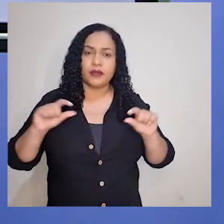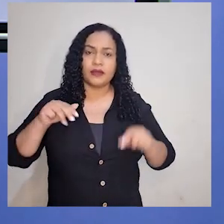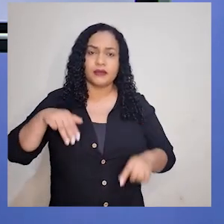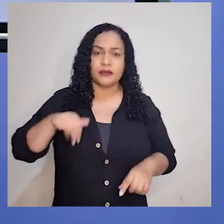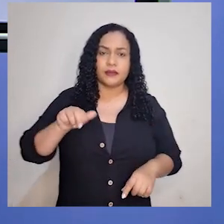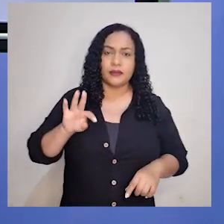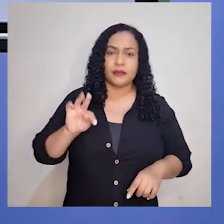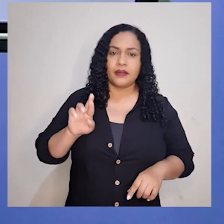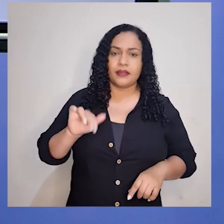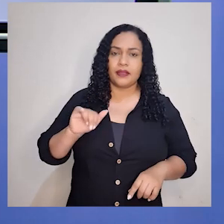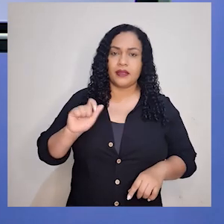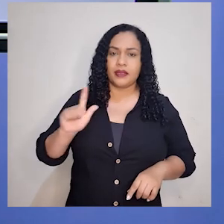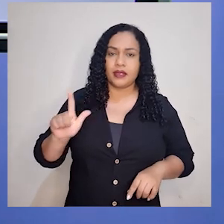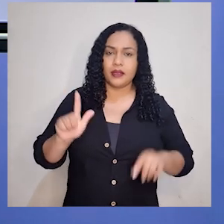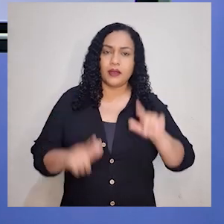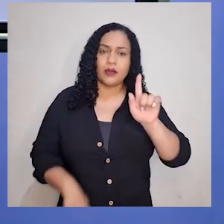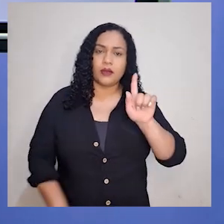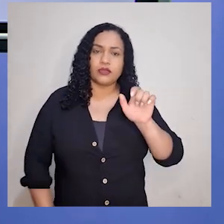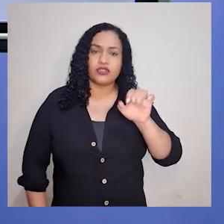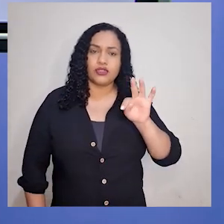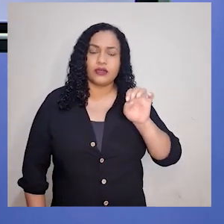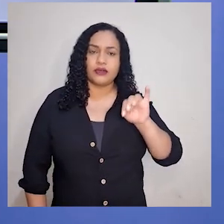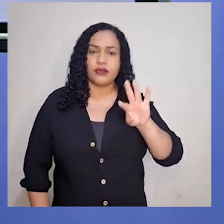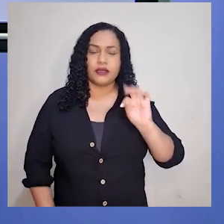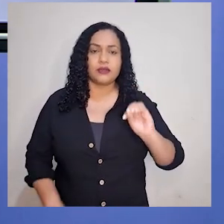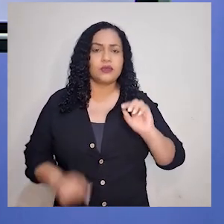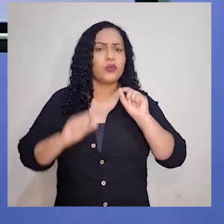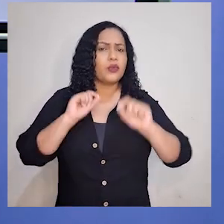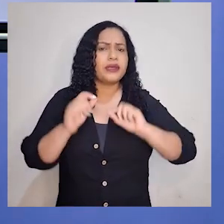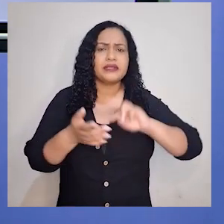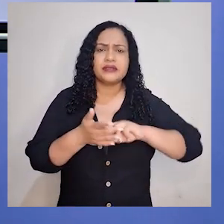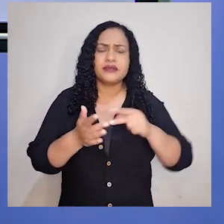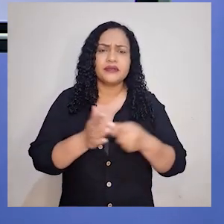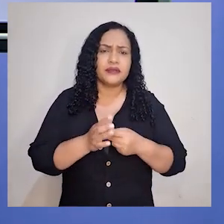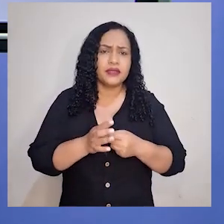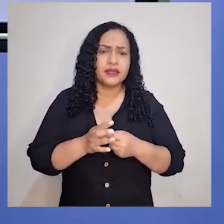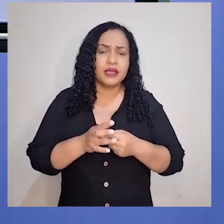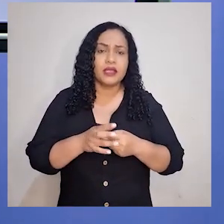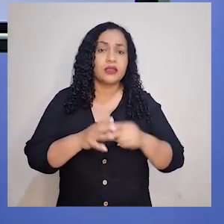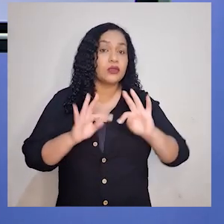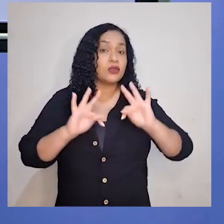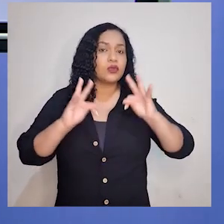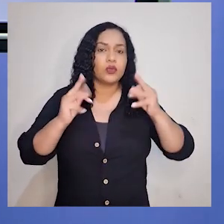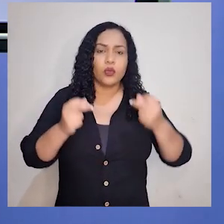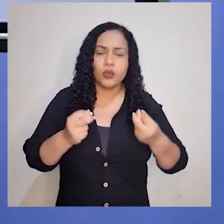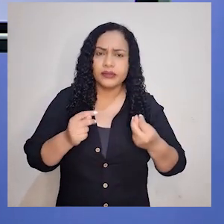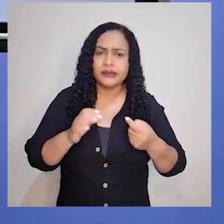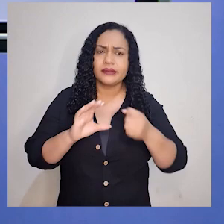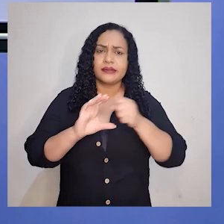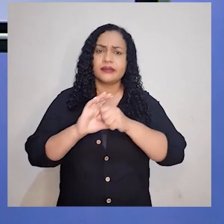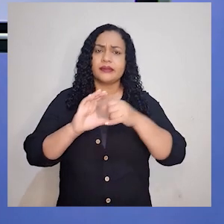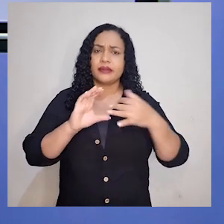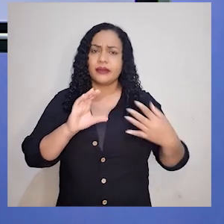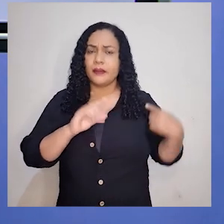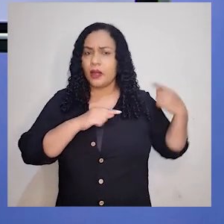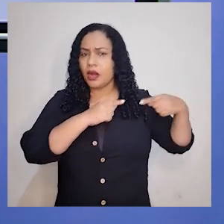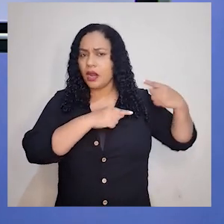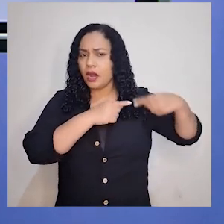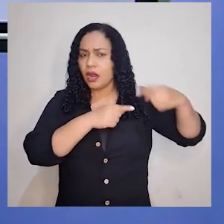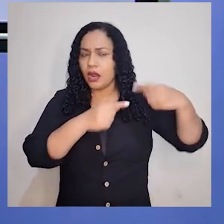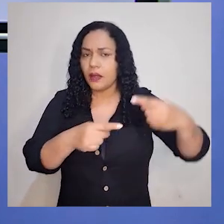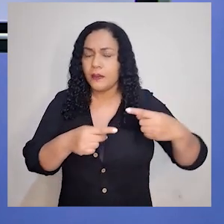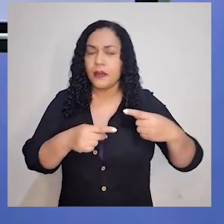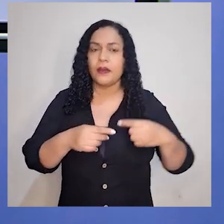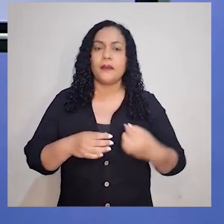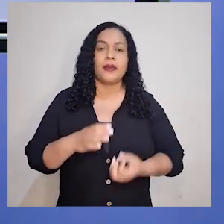genético? O material genético consiste em informações que determinam as características de um indivíduo. São todas as